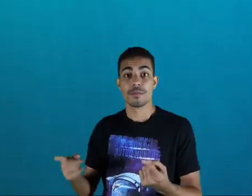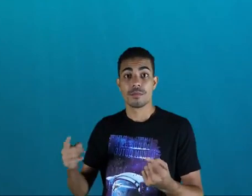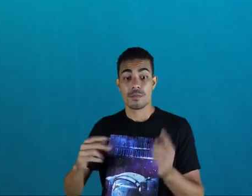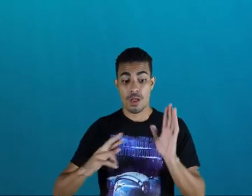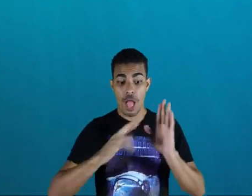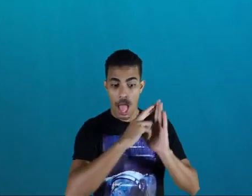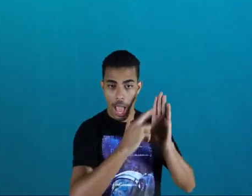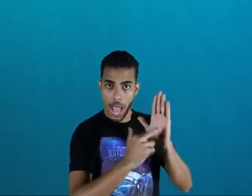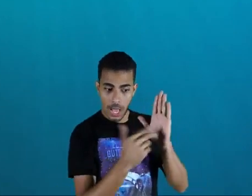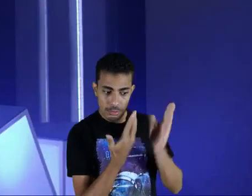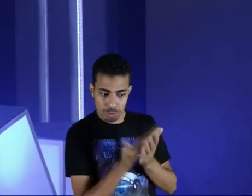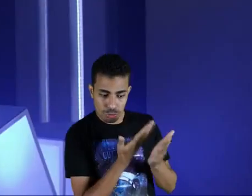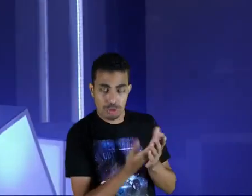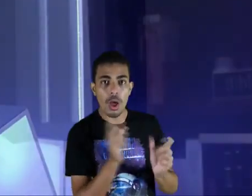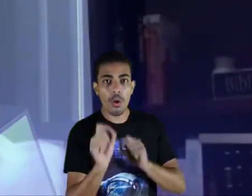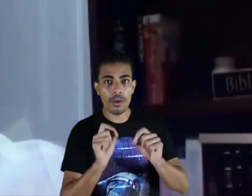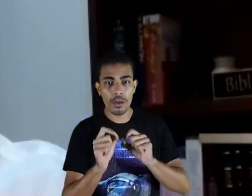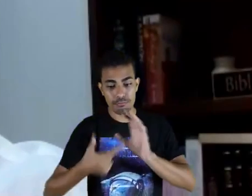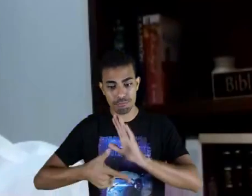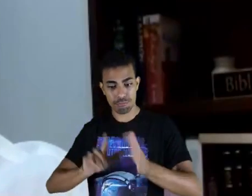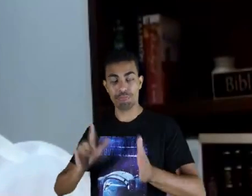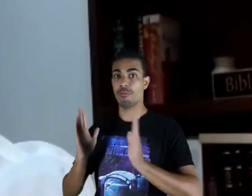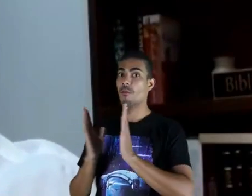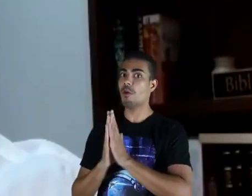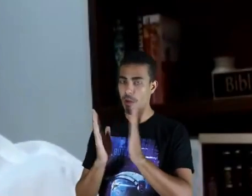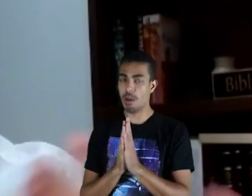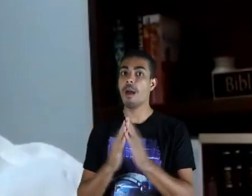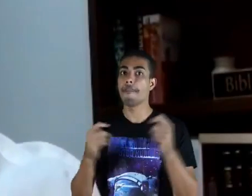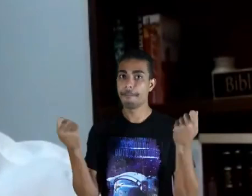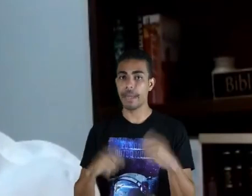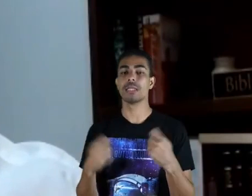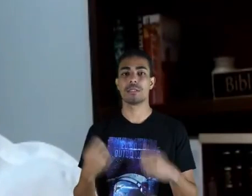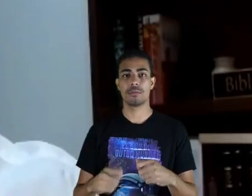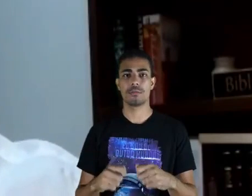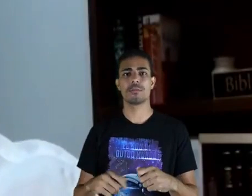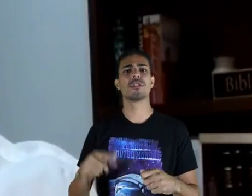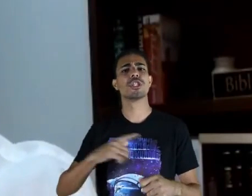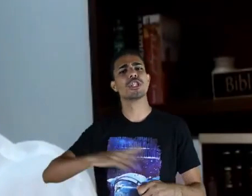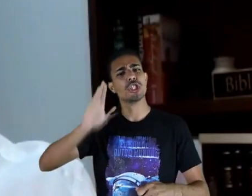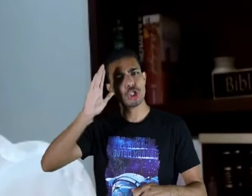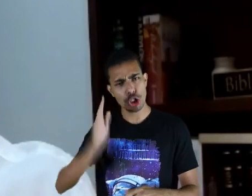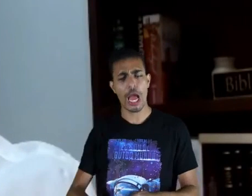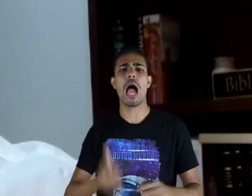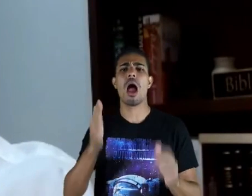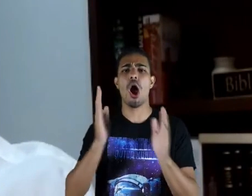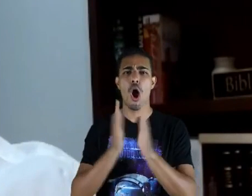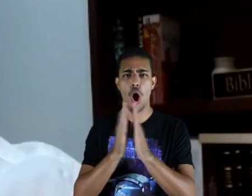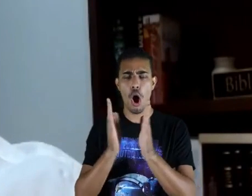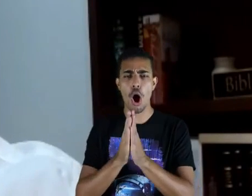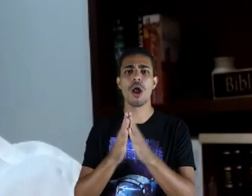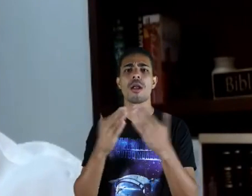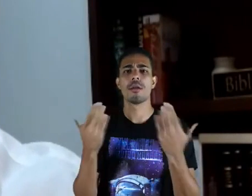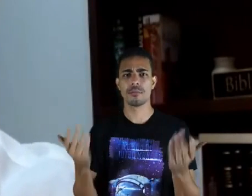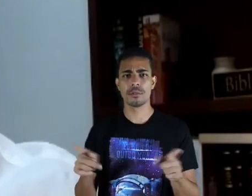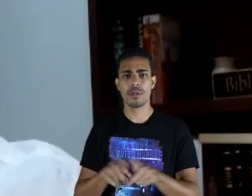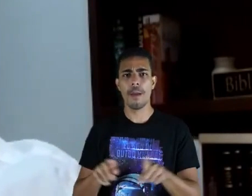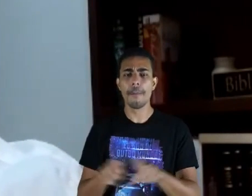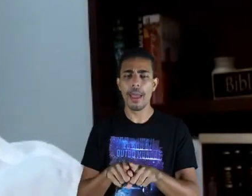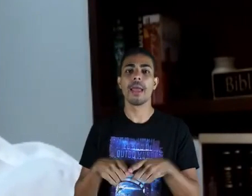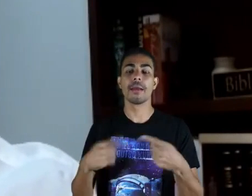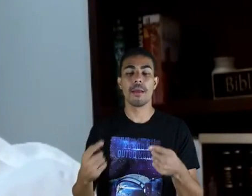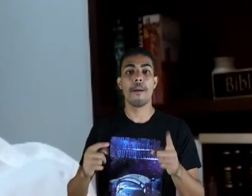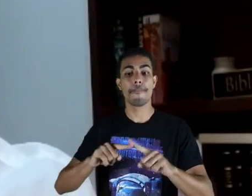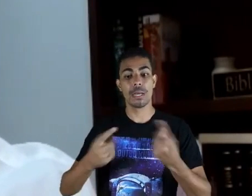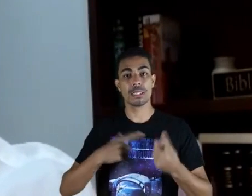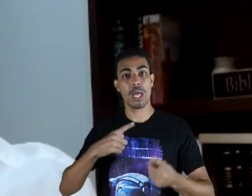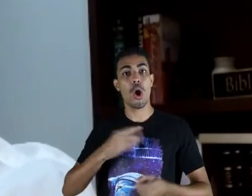Deus é sempre começar com uma oração. Então, eu sei que outras orações já foram feitas, mas eu não gostaria de me furtar aqui